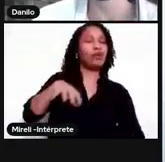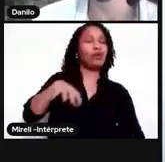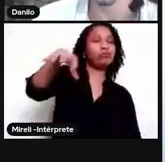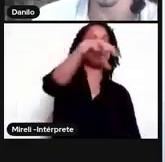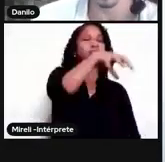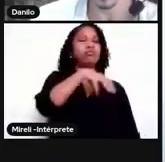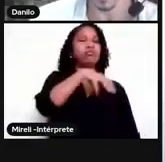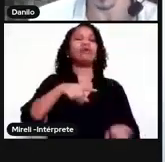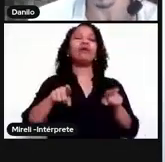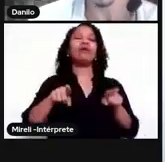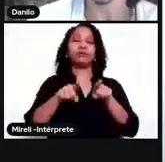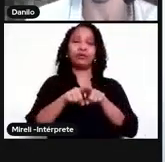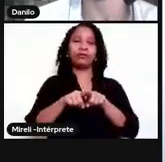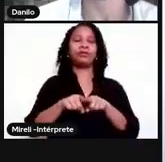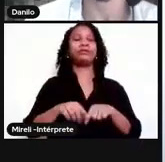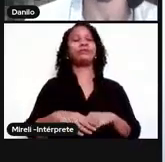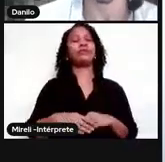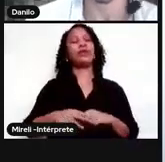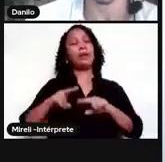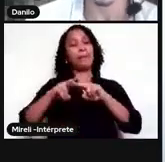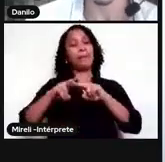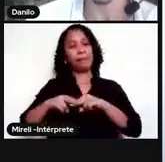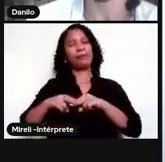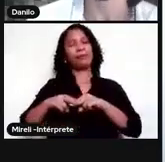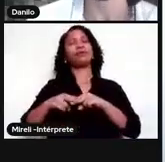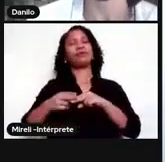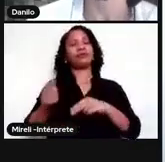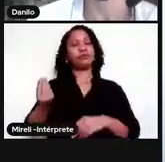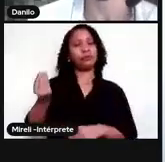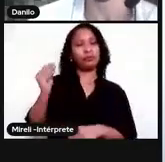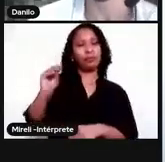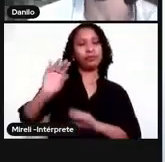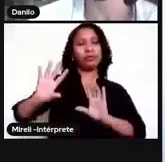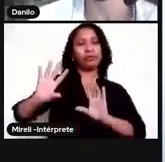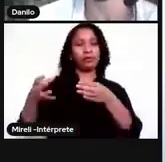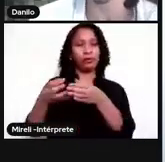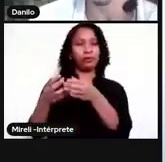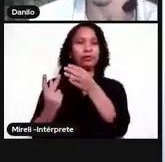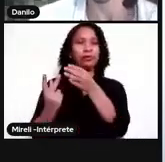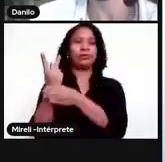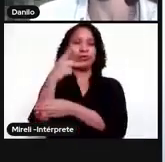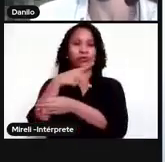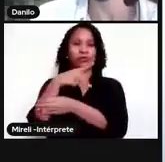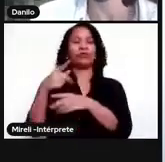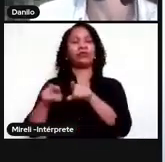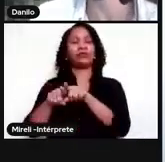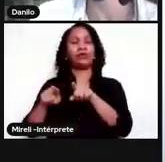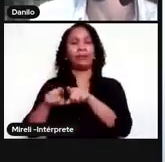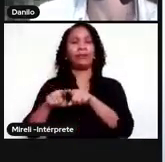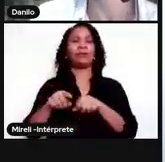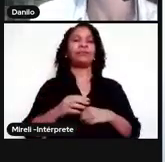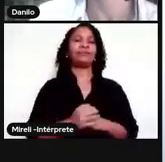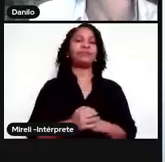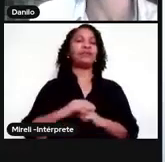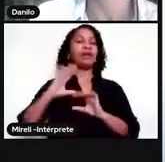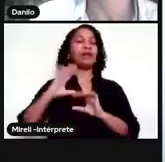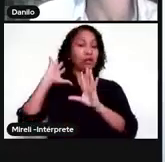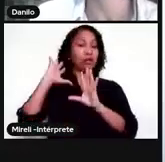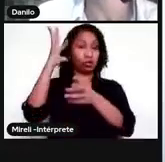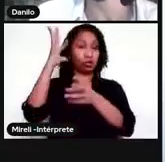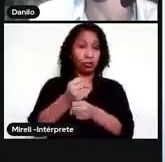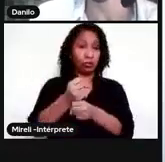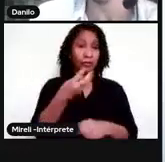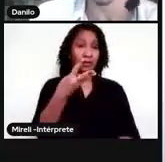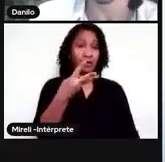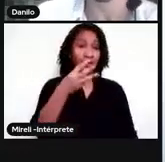gente inclui 10 classes vegetais, as 19 variáveis climáticas mais elevação, totalizando 30